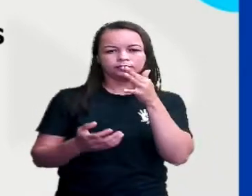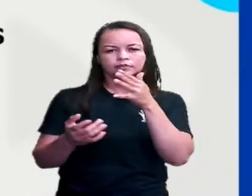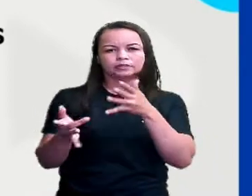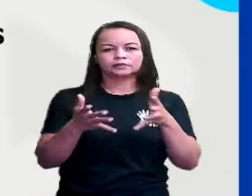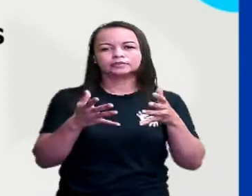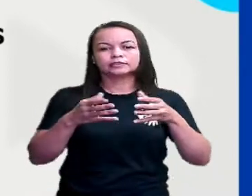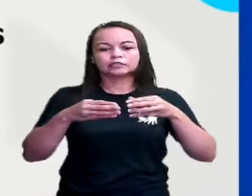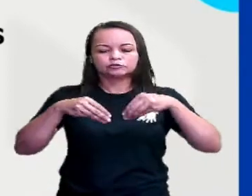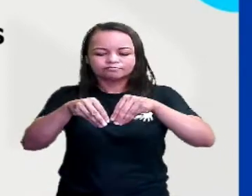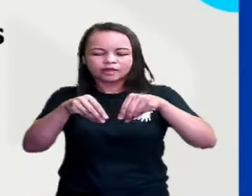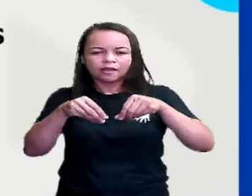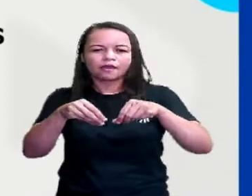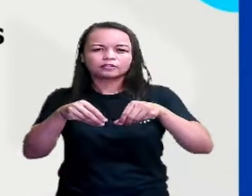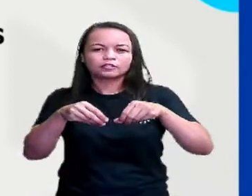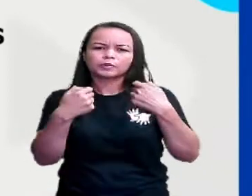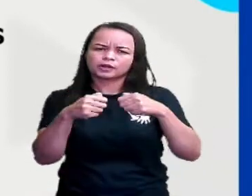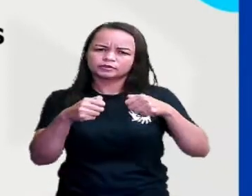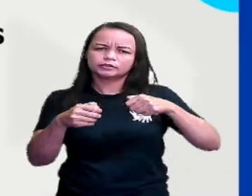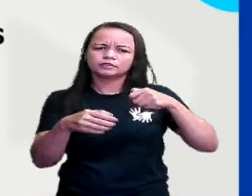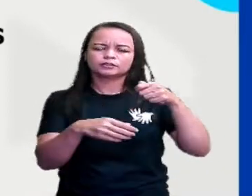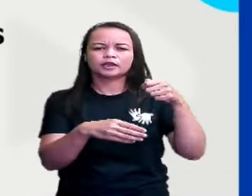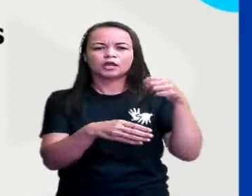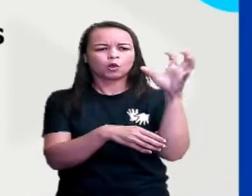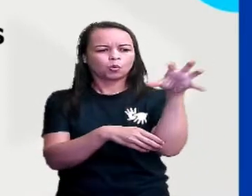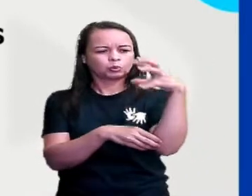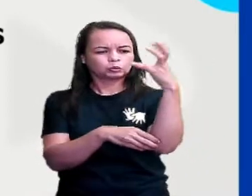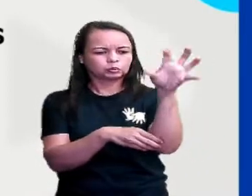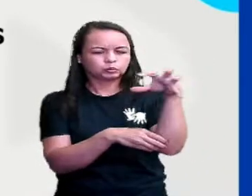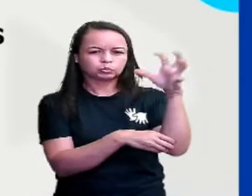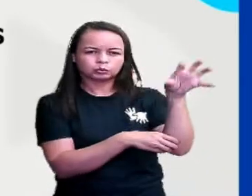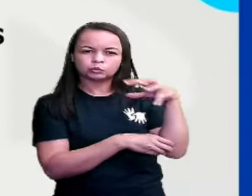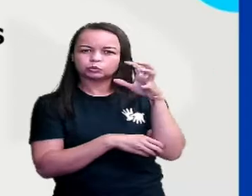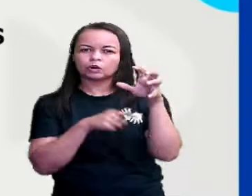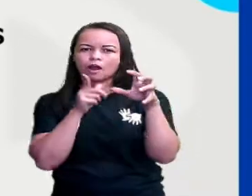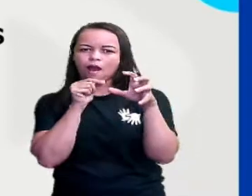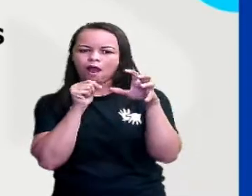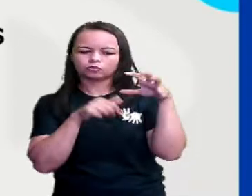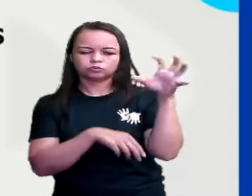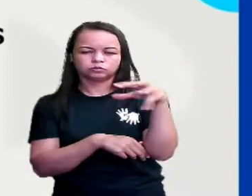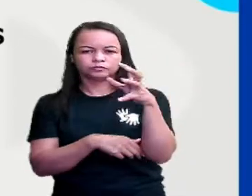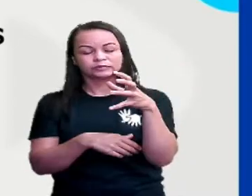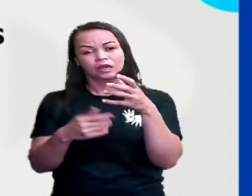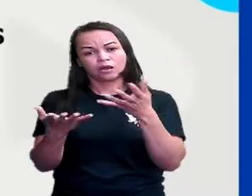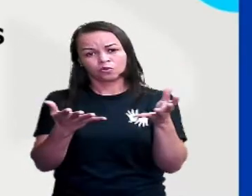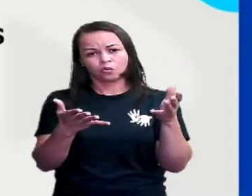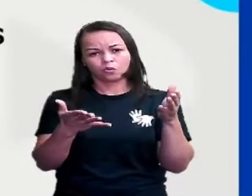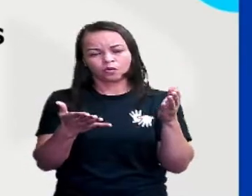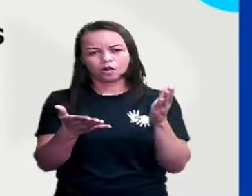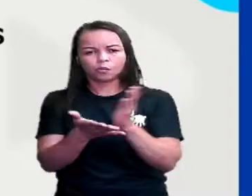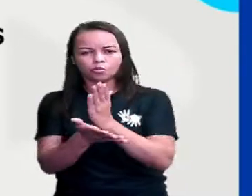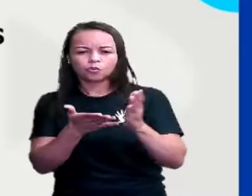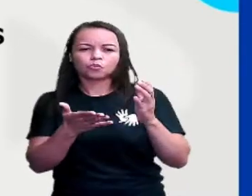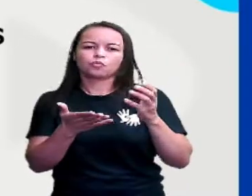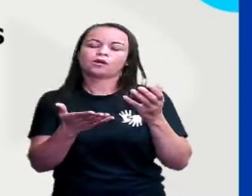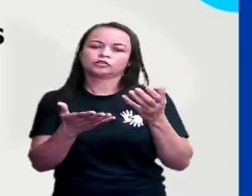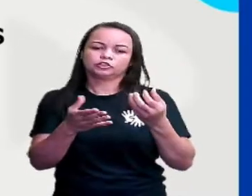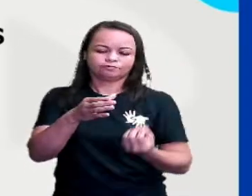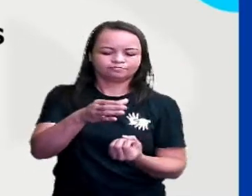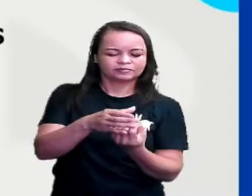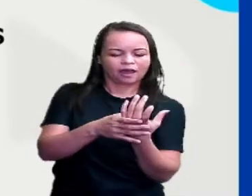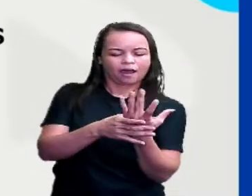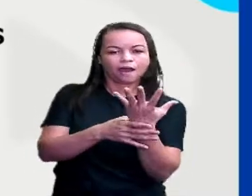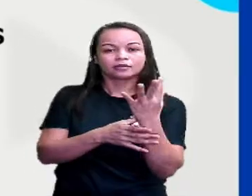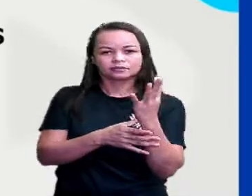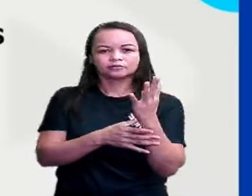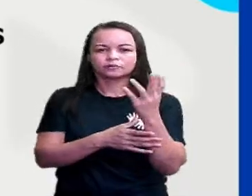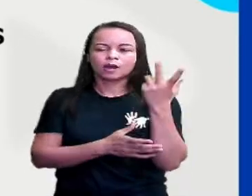ser cultivadas, tá certo? Ou seja, umas nascem de forma natural, tá certo? Através lá